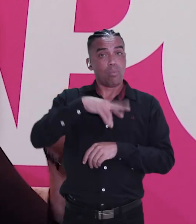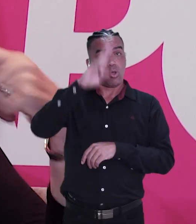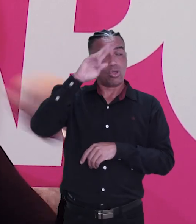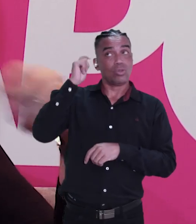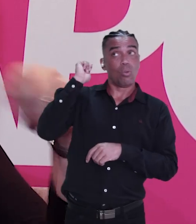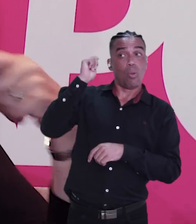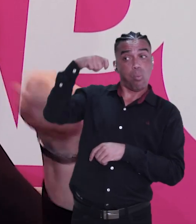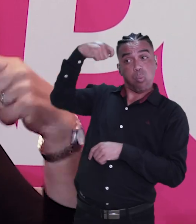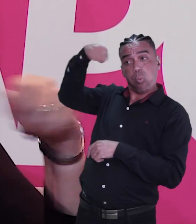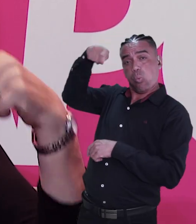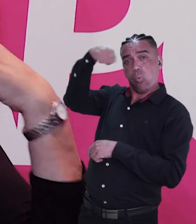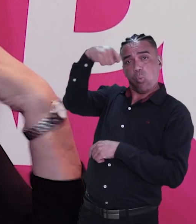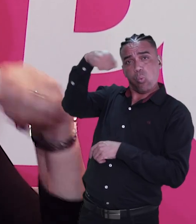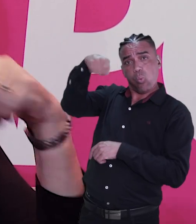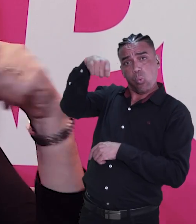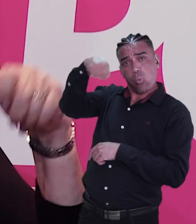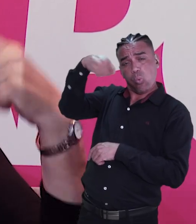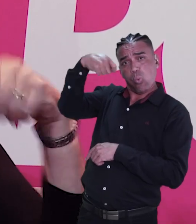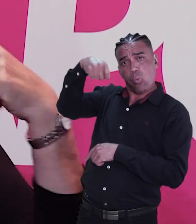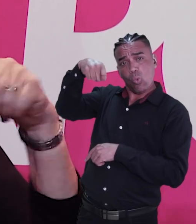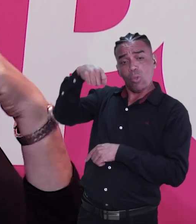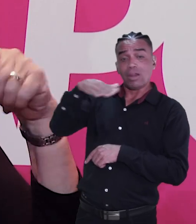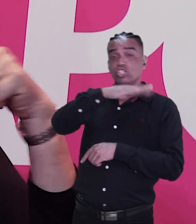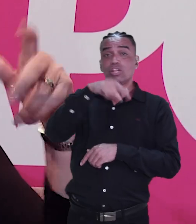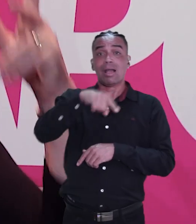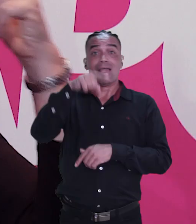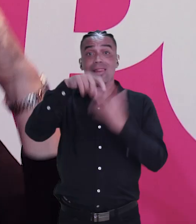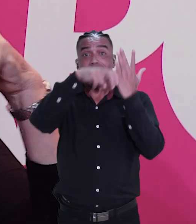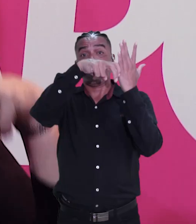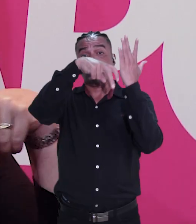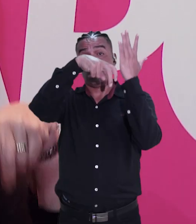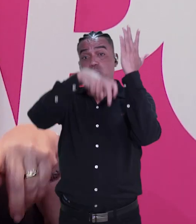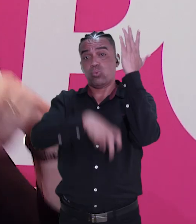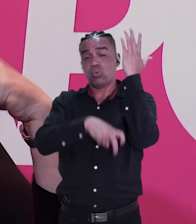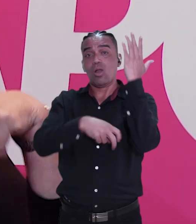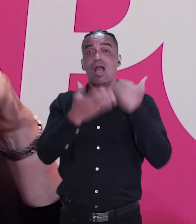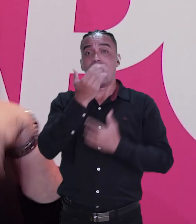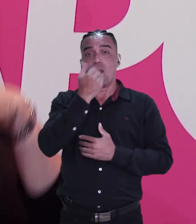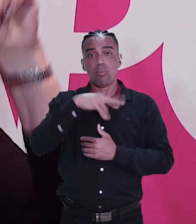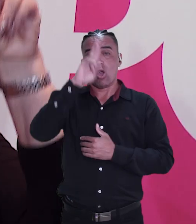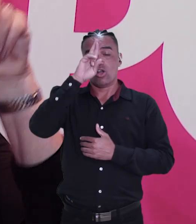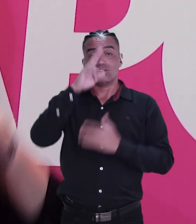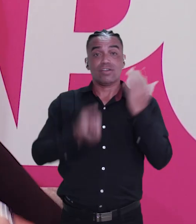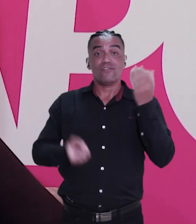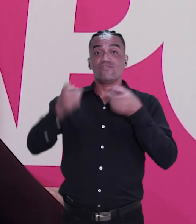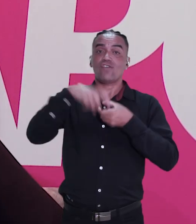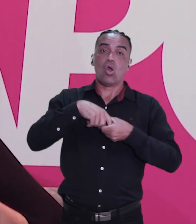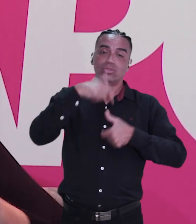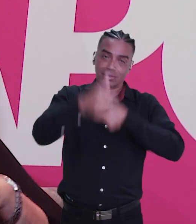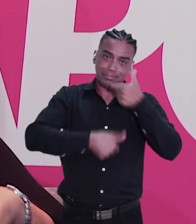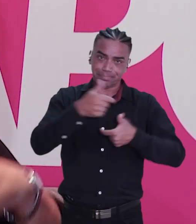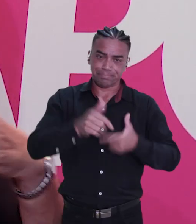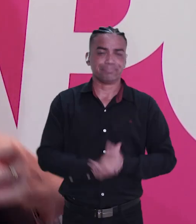um sino. Eu juro a vocês, eu toco um sino para ele descer. Ele desce, almoça e volta.